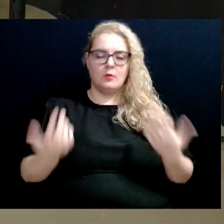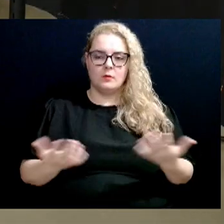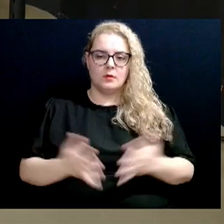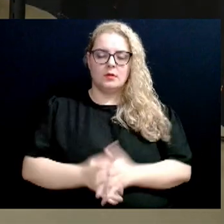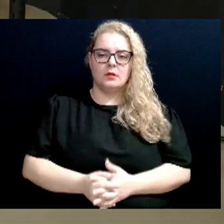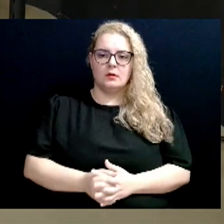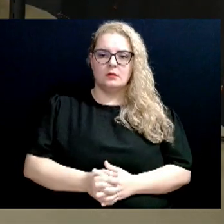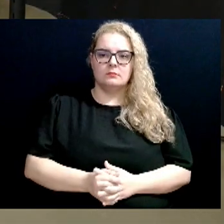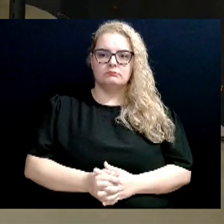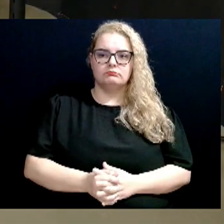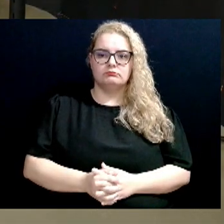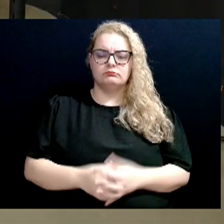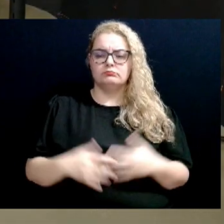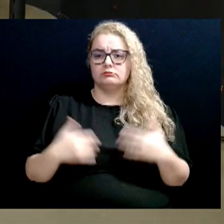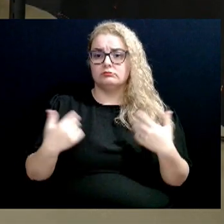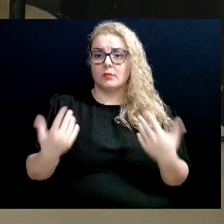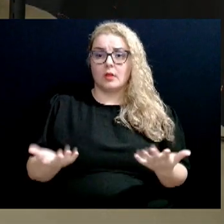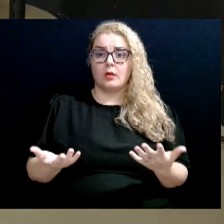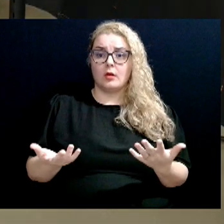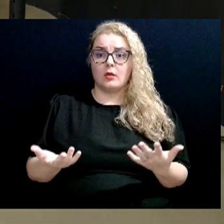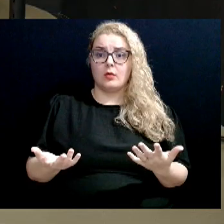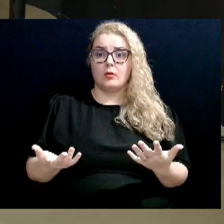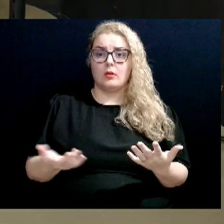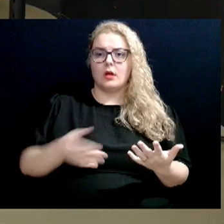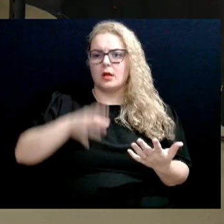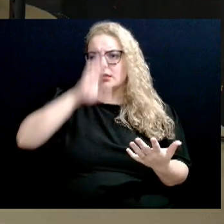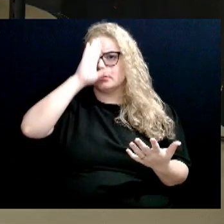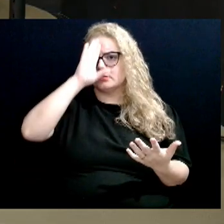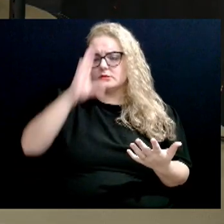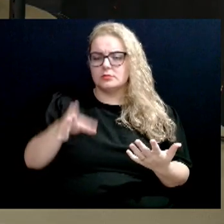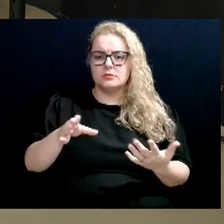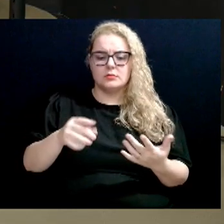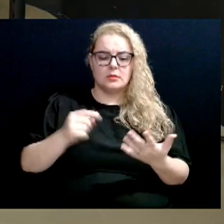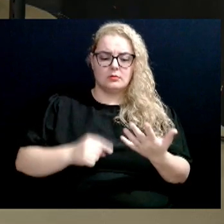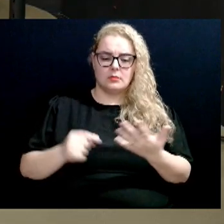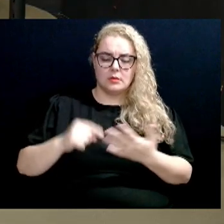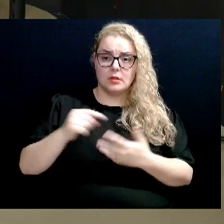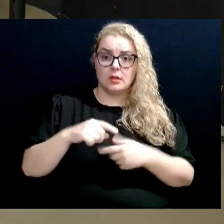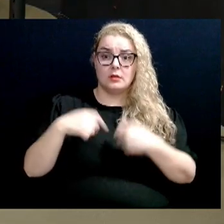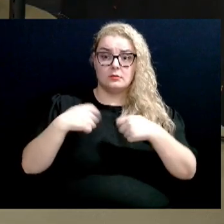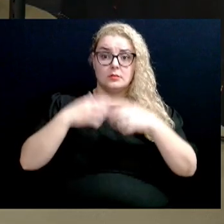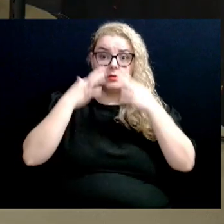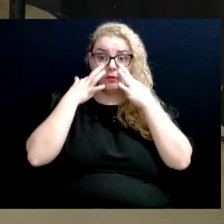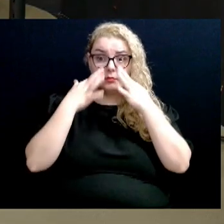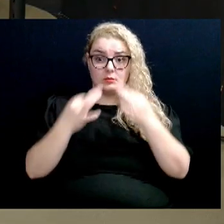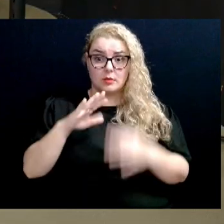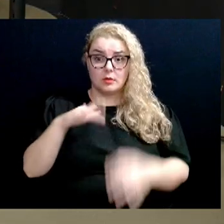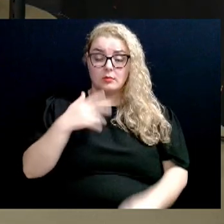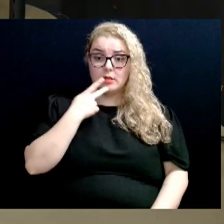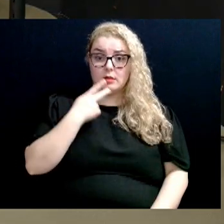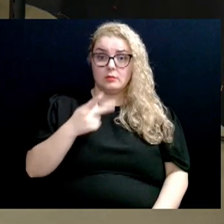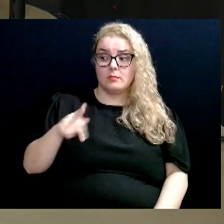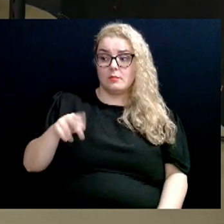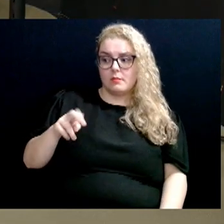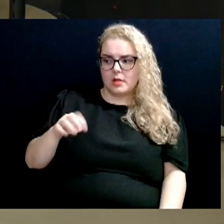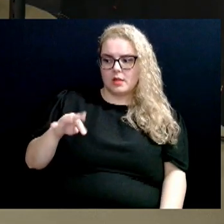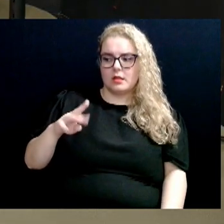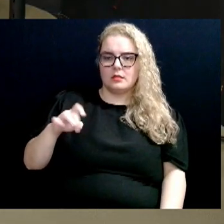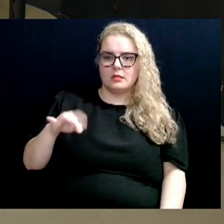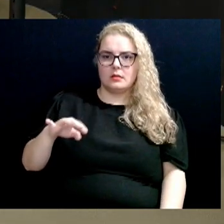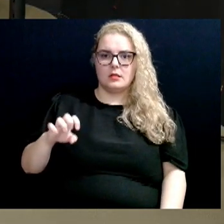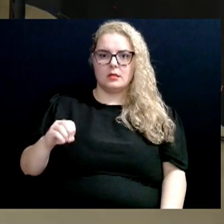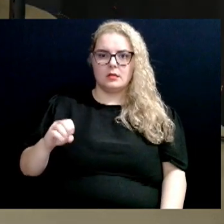são os principais pontos que a gente deve se atentar quando a gente fala dos pré-treinos, das cafeínas e de todo